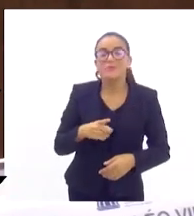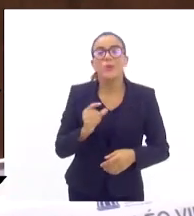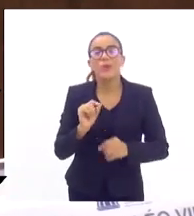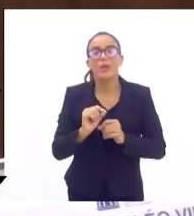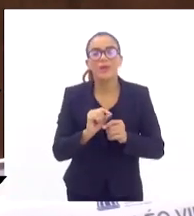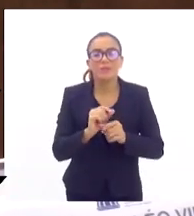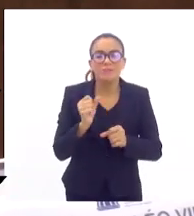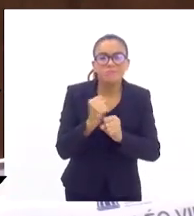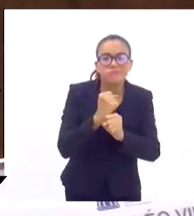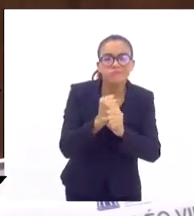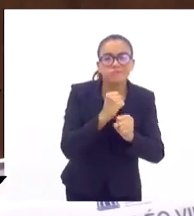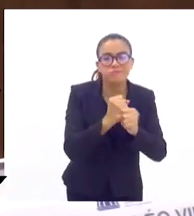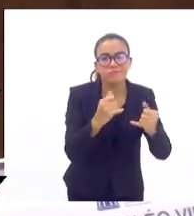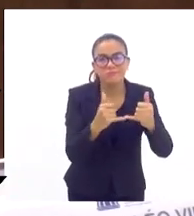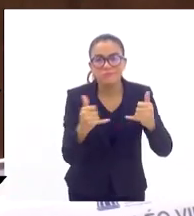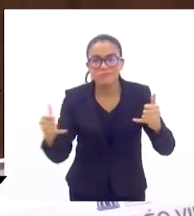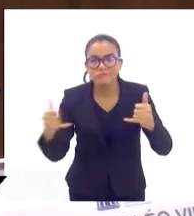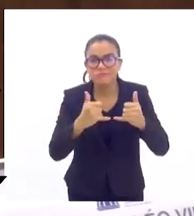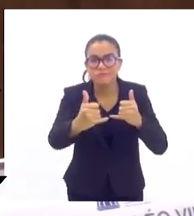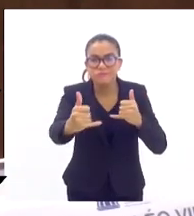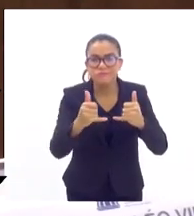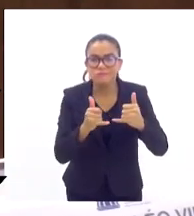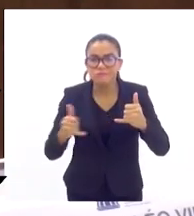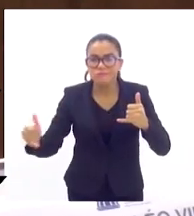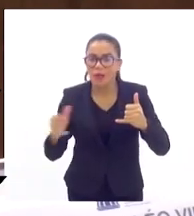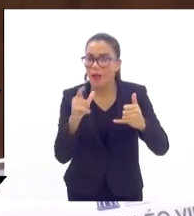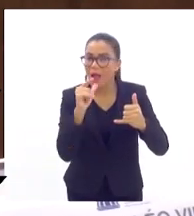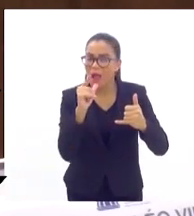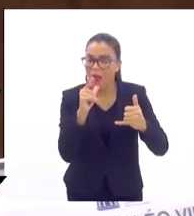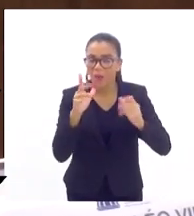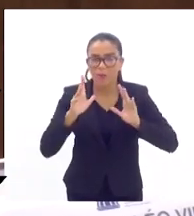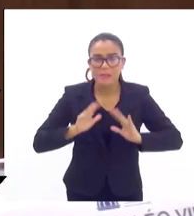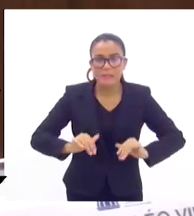esgotamento sanitário nos municípios. Com relação à água,